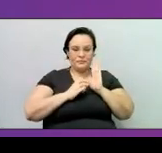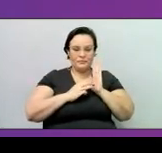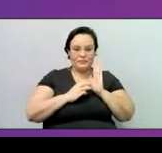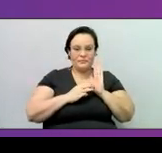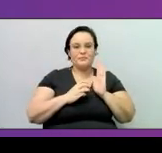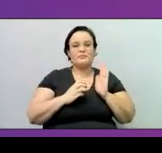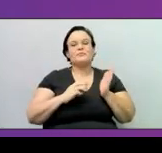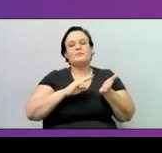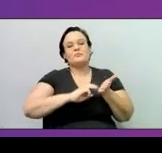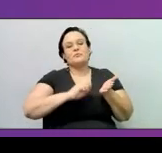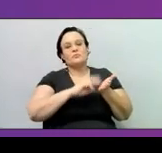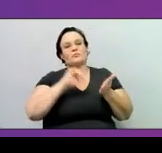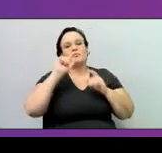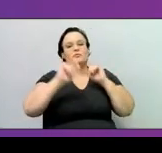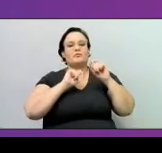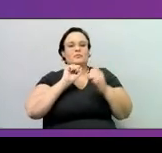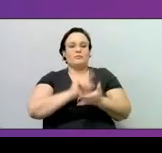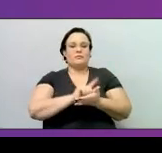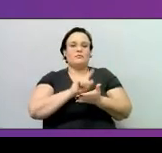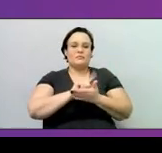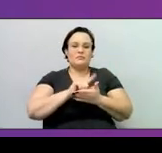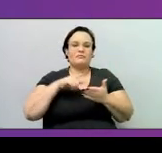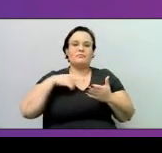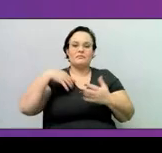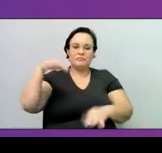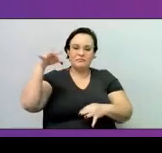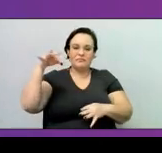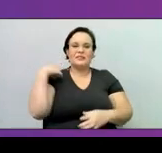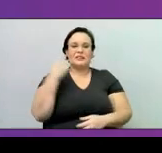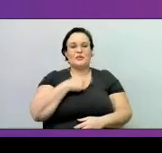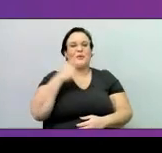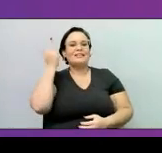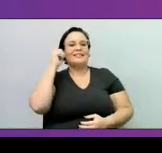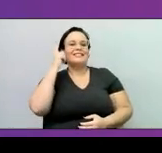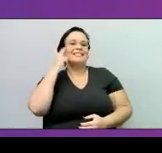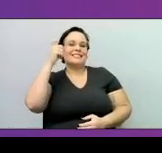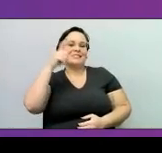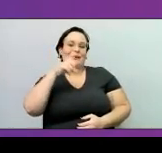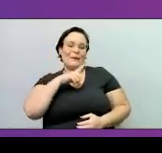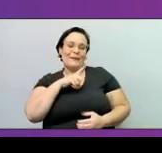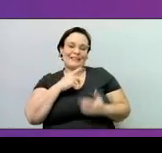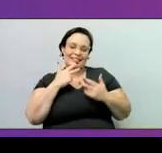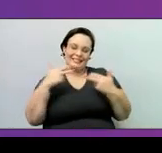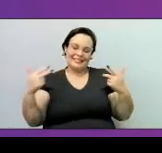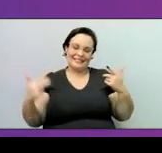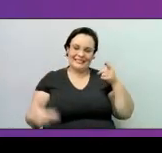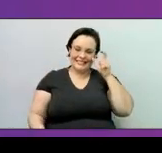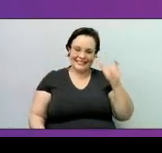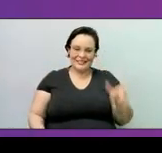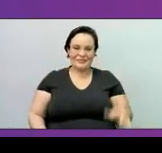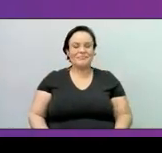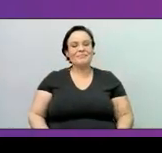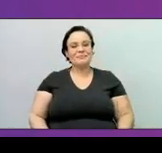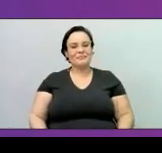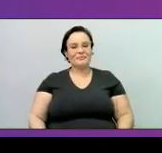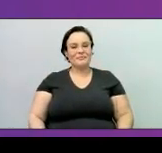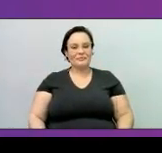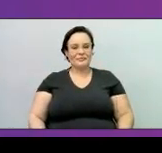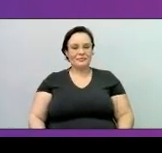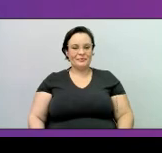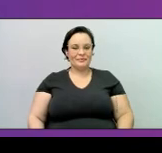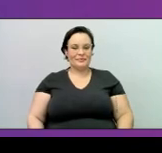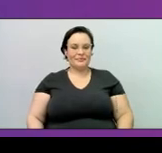uma folha de papel a gente consegue criar muita coisa interessante né e eu acho que esse esse momento